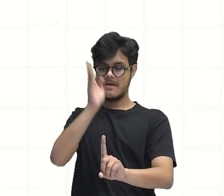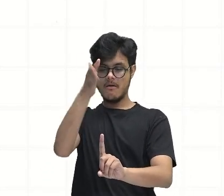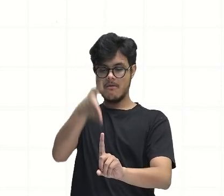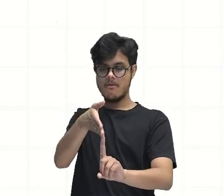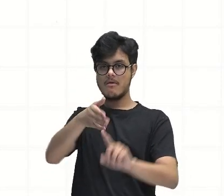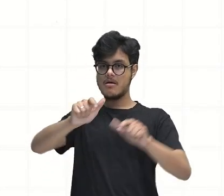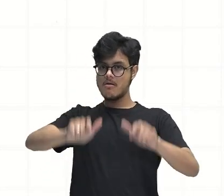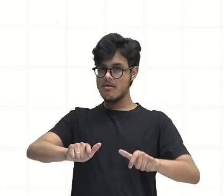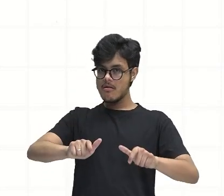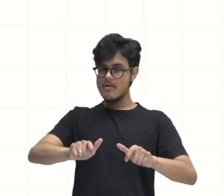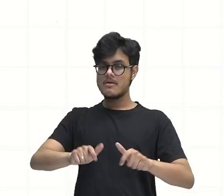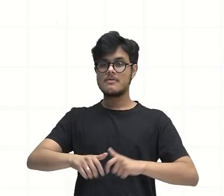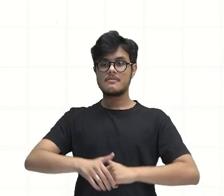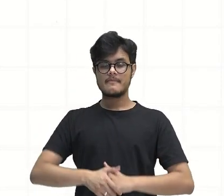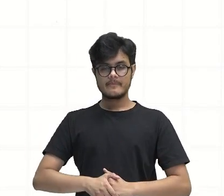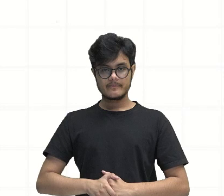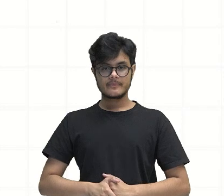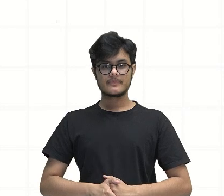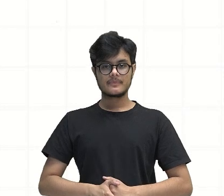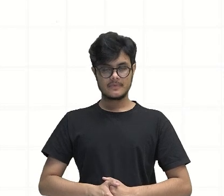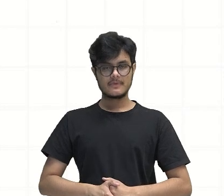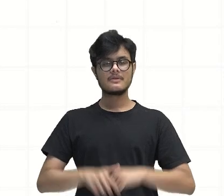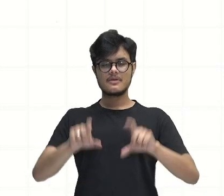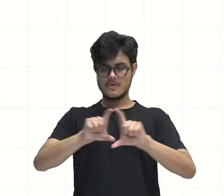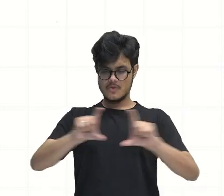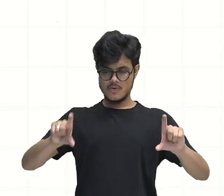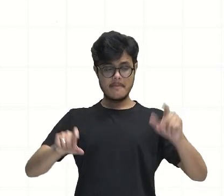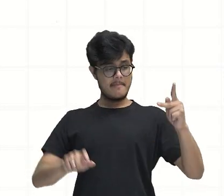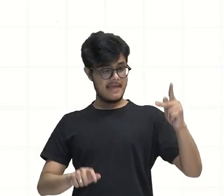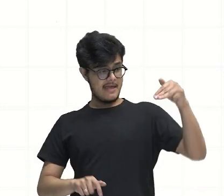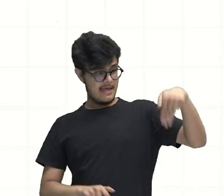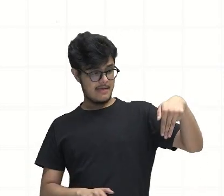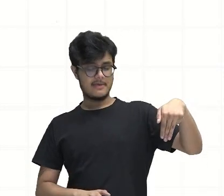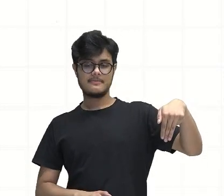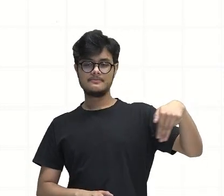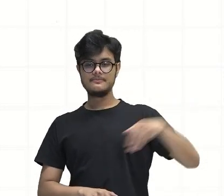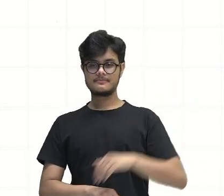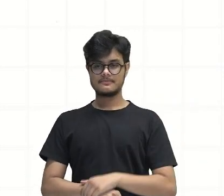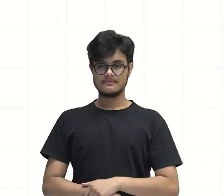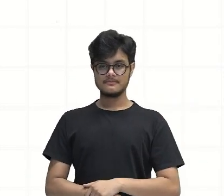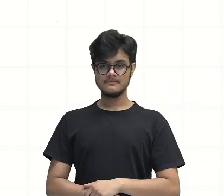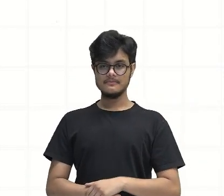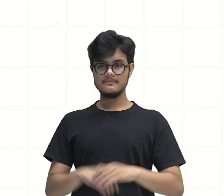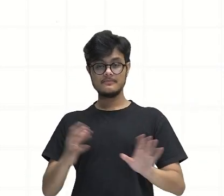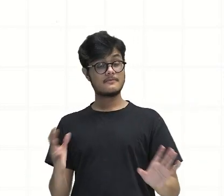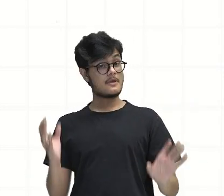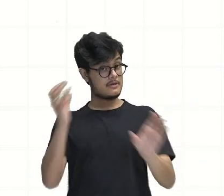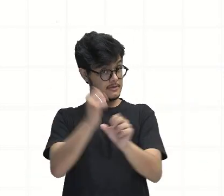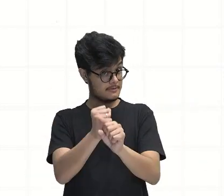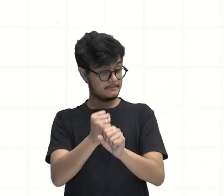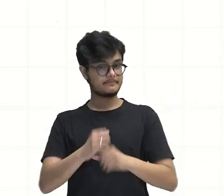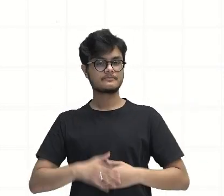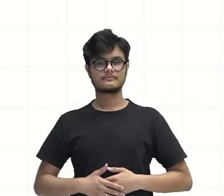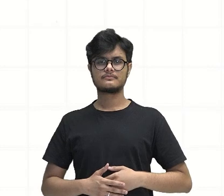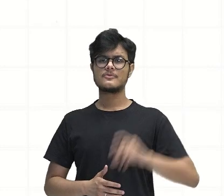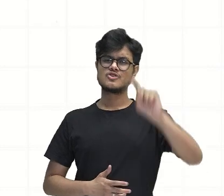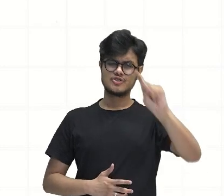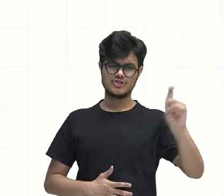Vou determinar através da fórmula do ponto médio. Eu vou somar as coordenadas